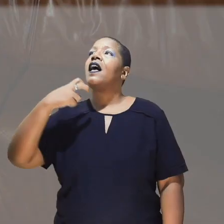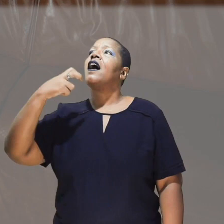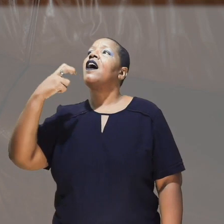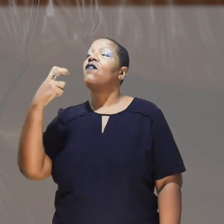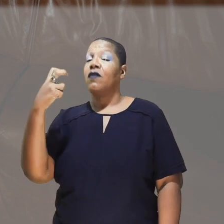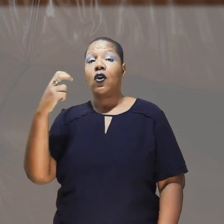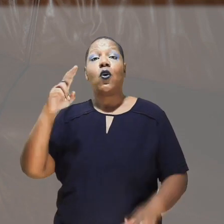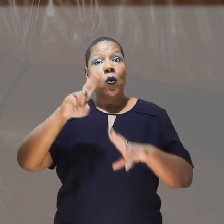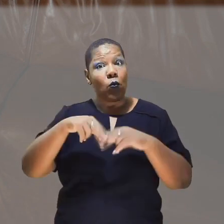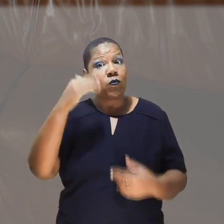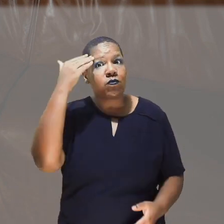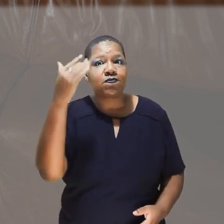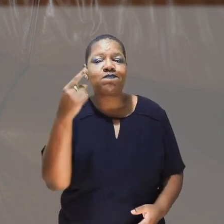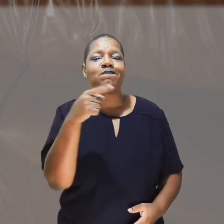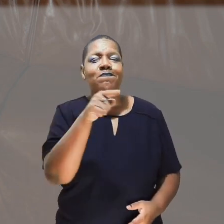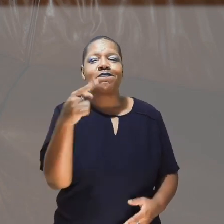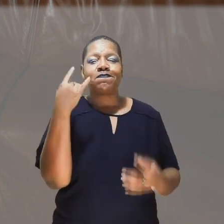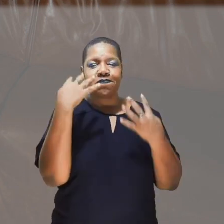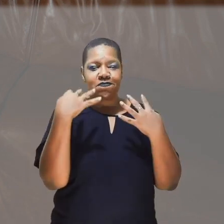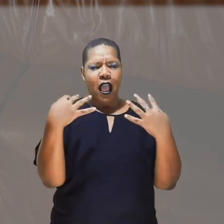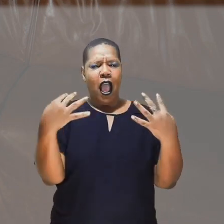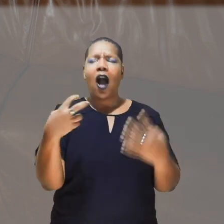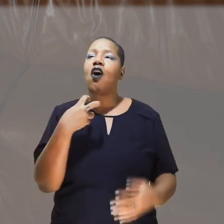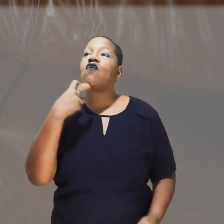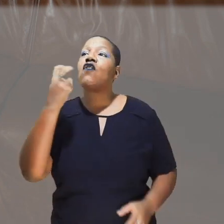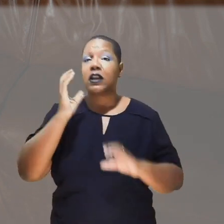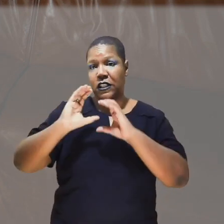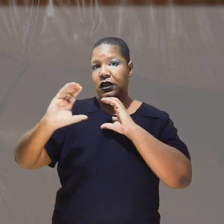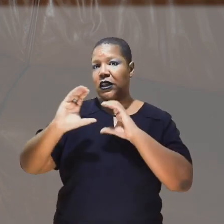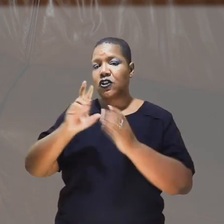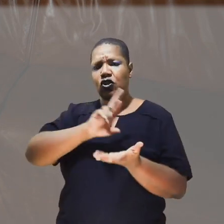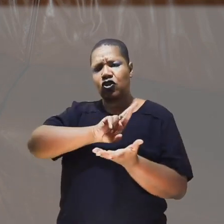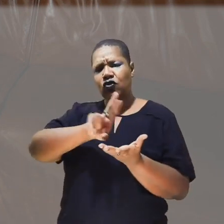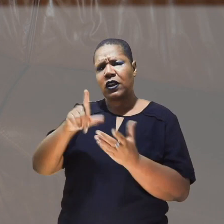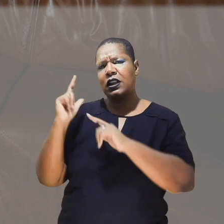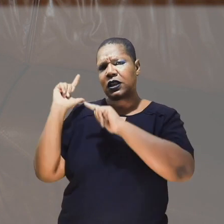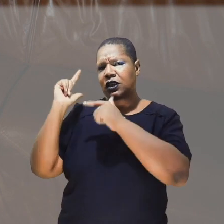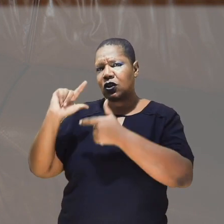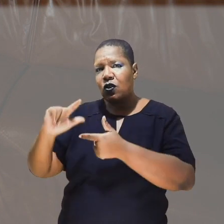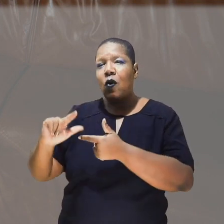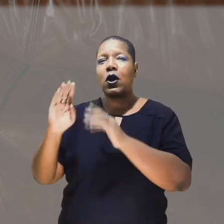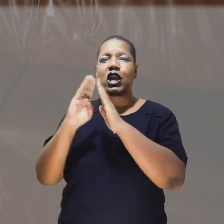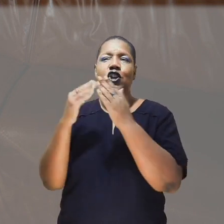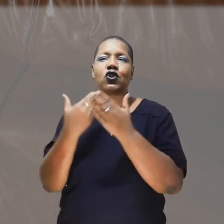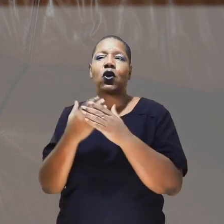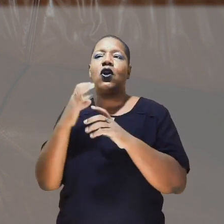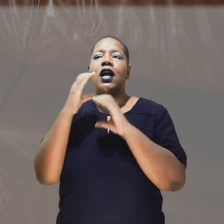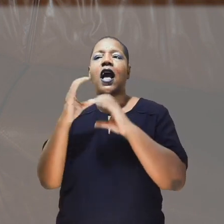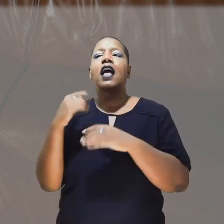vozes. Graças a este enorme interesse das audiências pela voz cantada, diversas tradições e escolas de canto